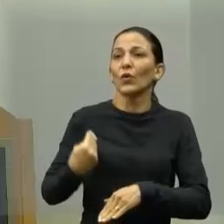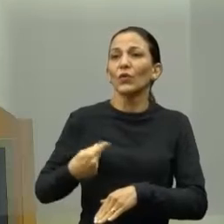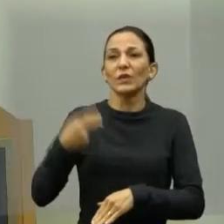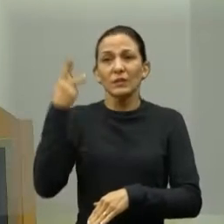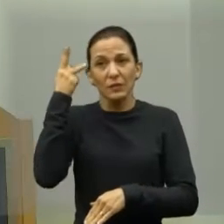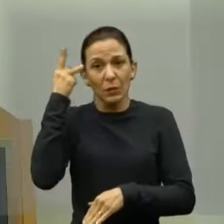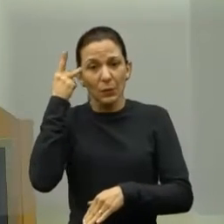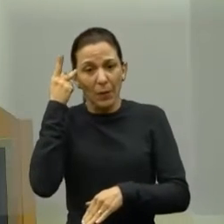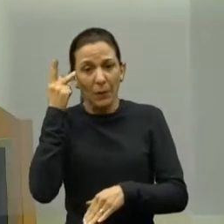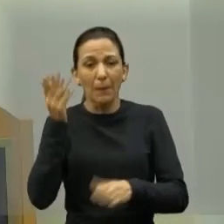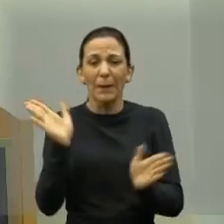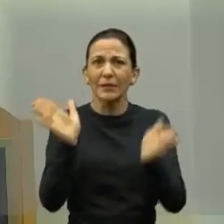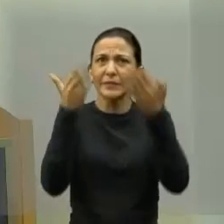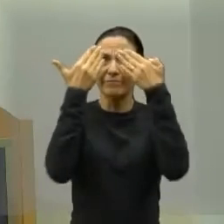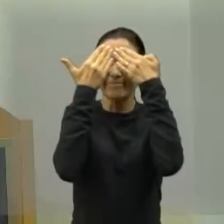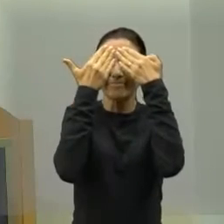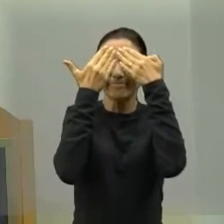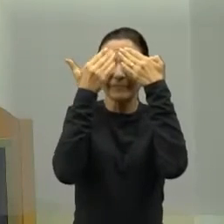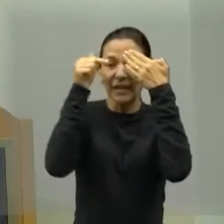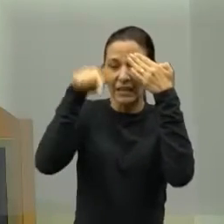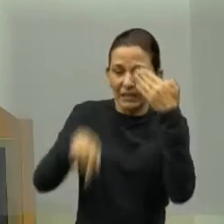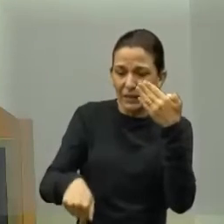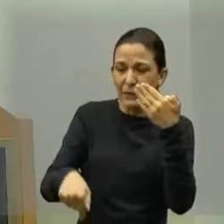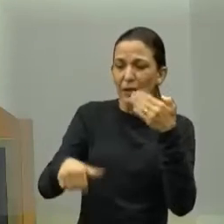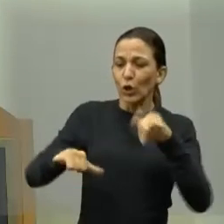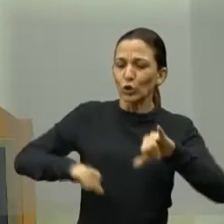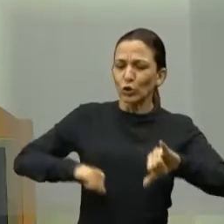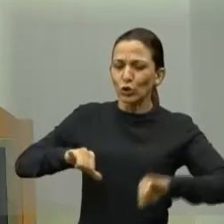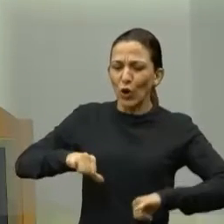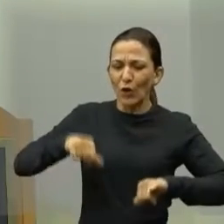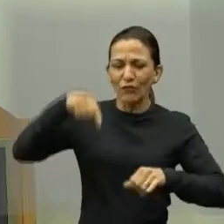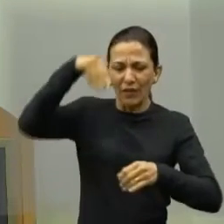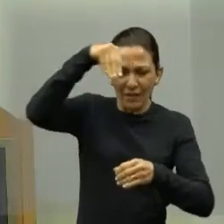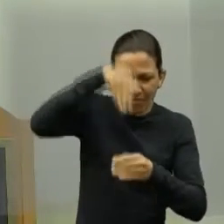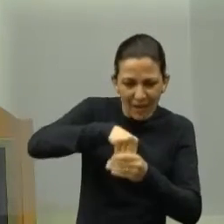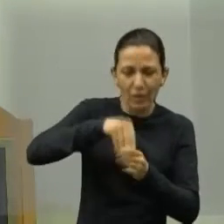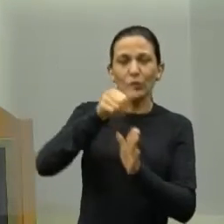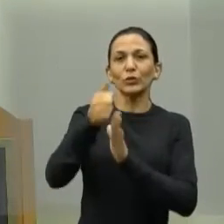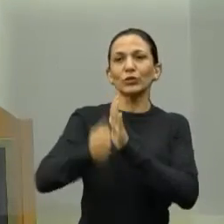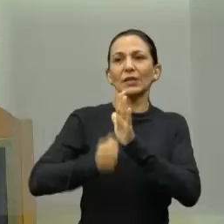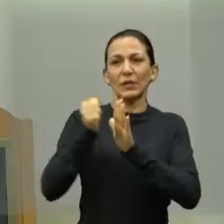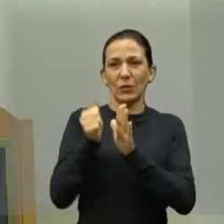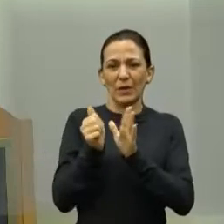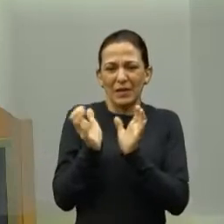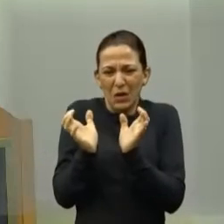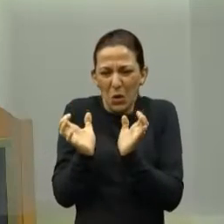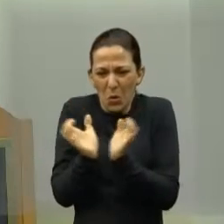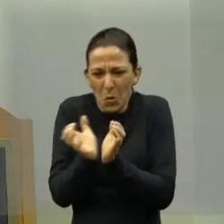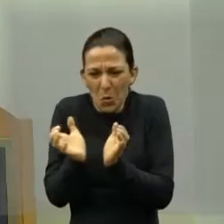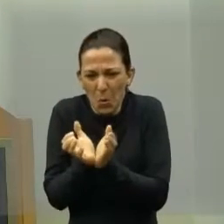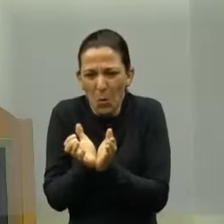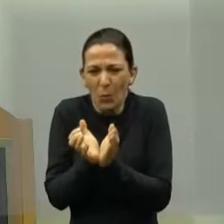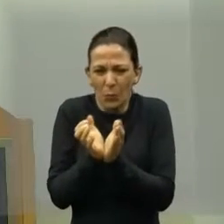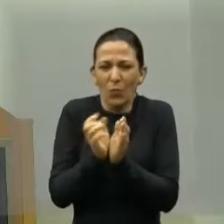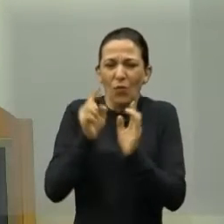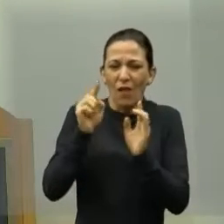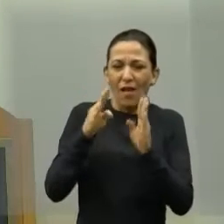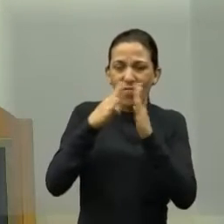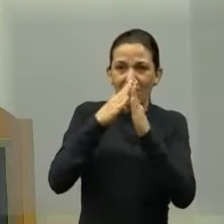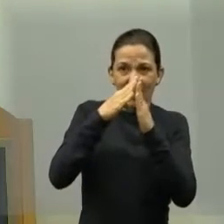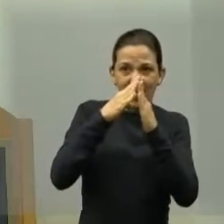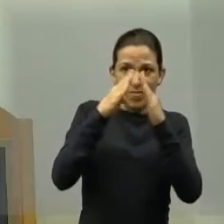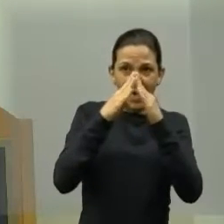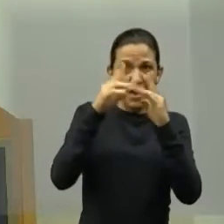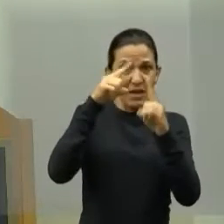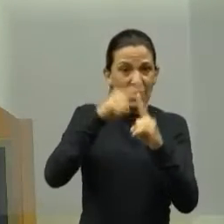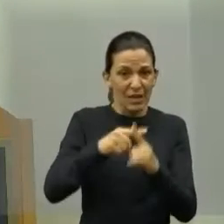enquanto fecham os olhos para aquelas que agonizam aqui na nossa cidade e que se aglutinam em volta da Igreja do Carmo. Vou mostrar